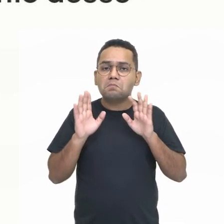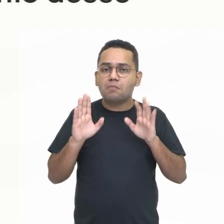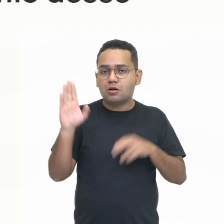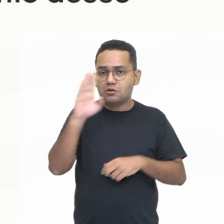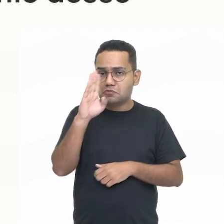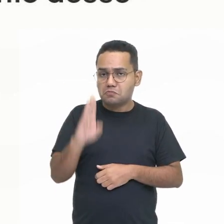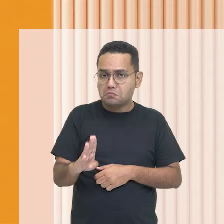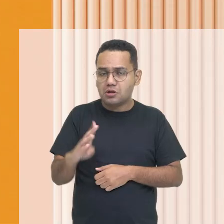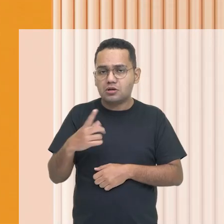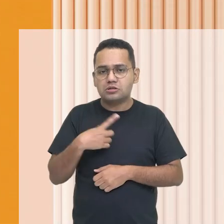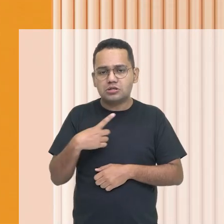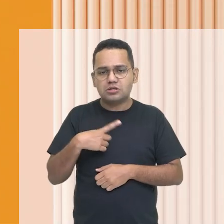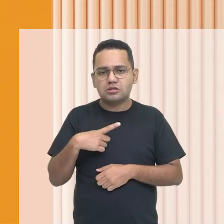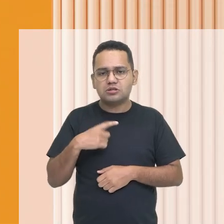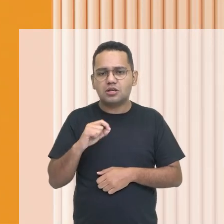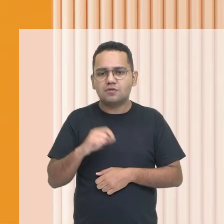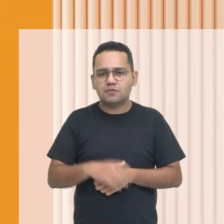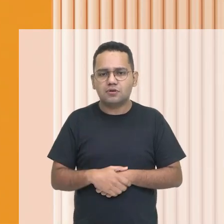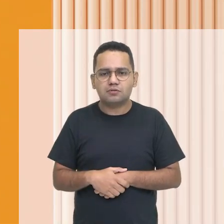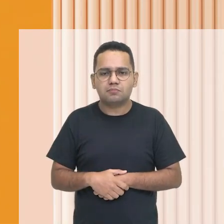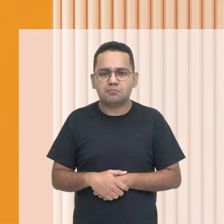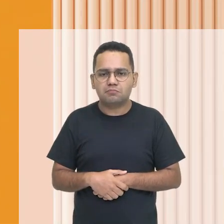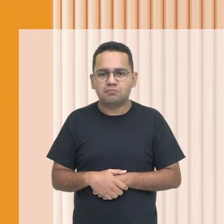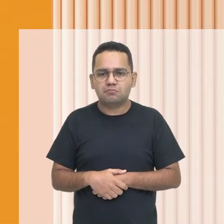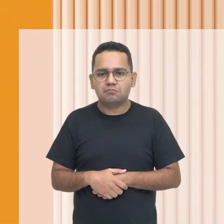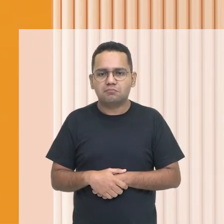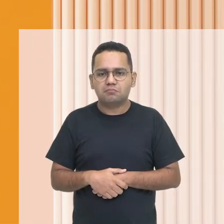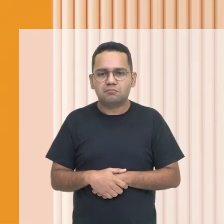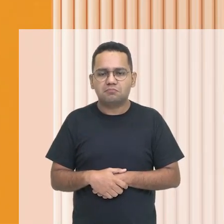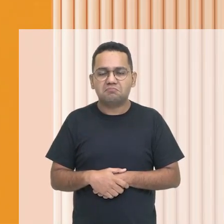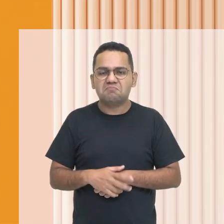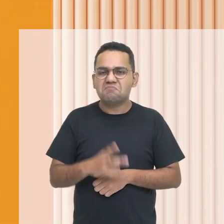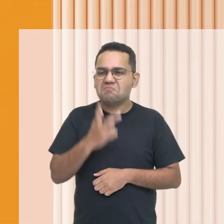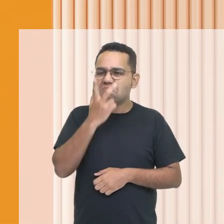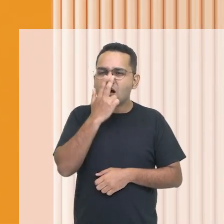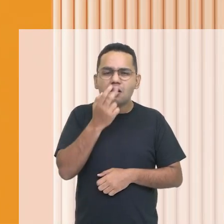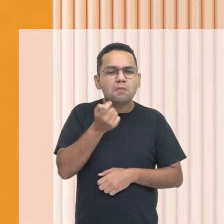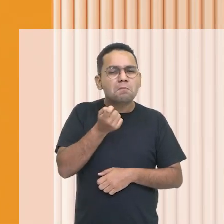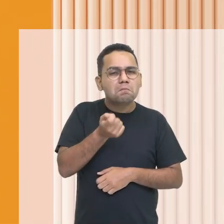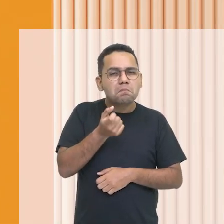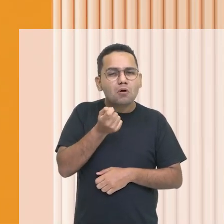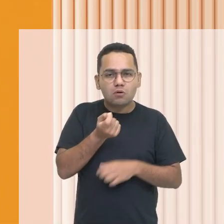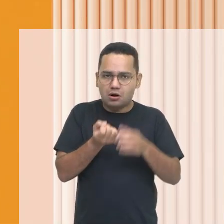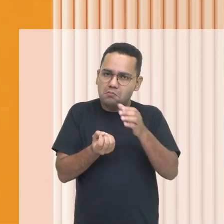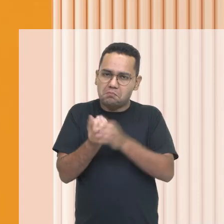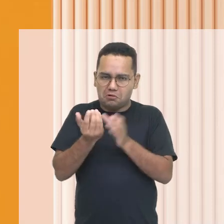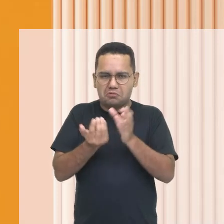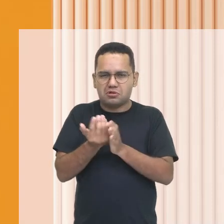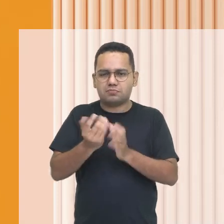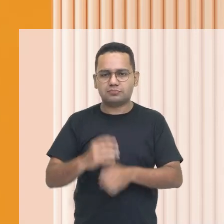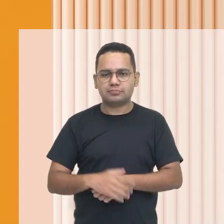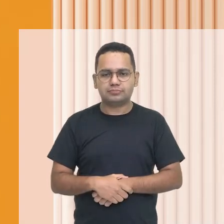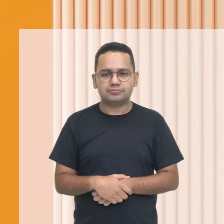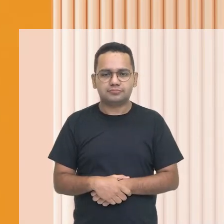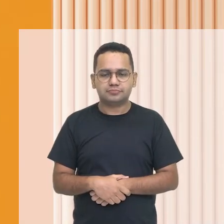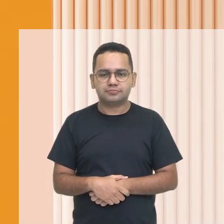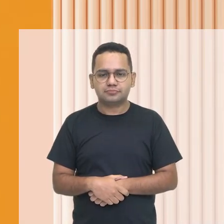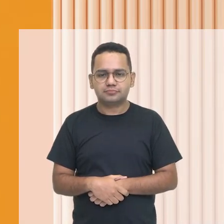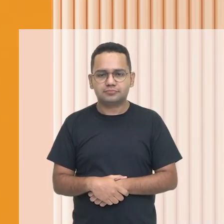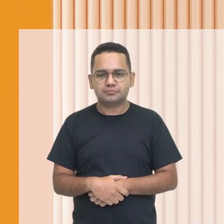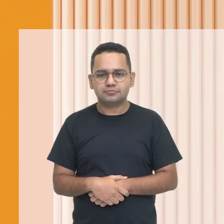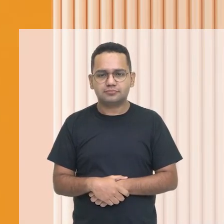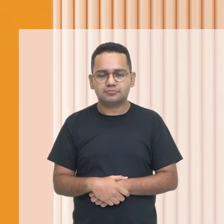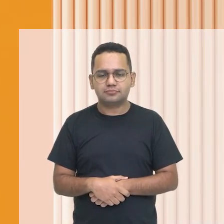dado momento, né, ela ficou de escanteio. É claro, né, que você vai ter sim